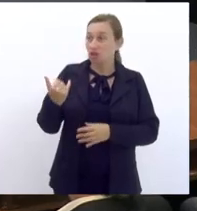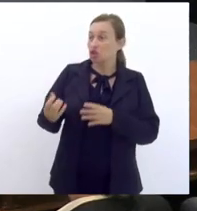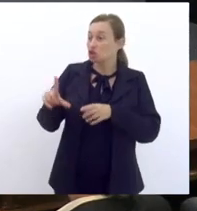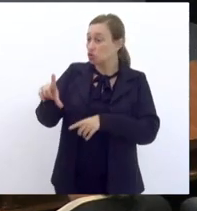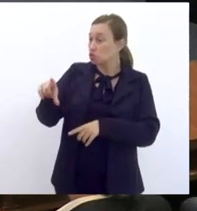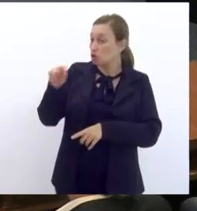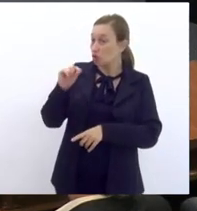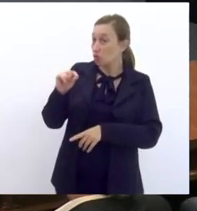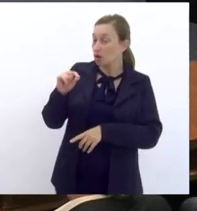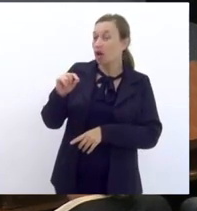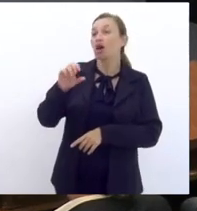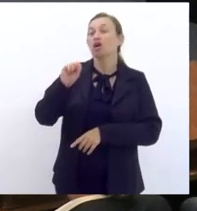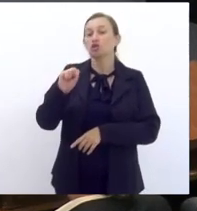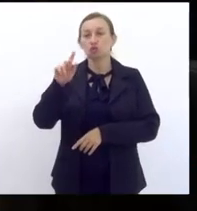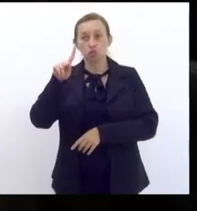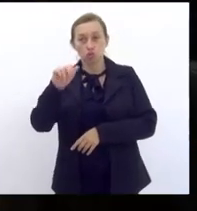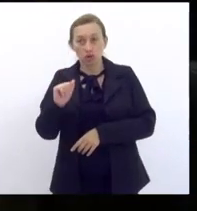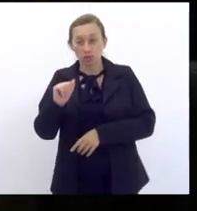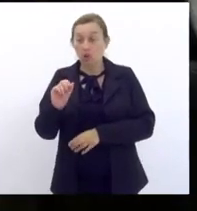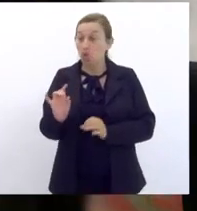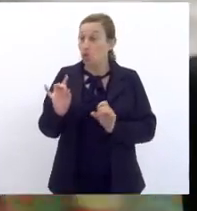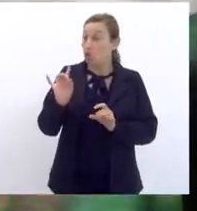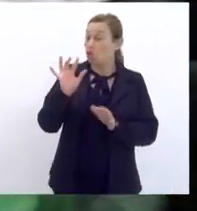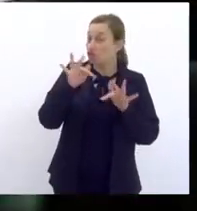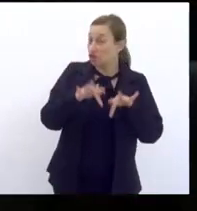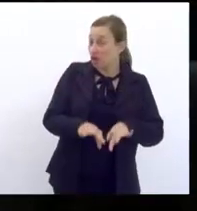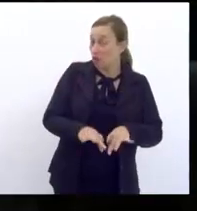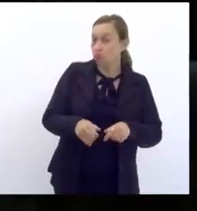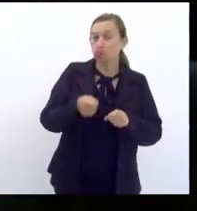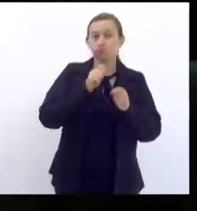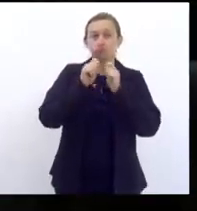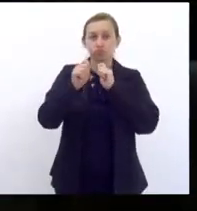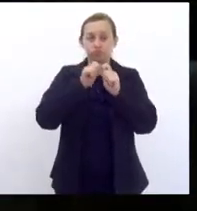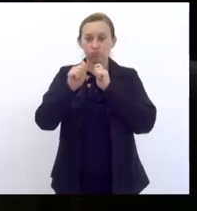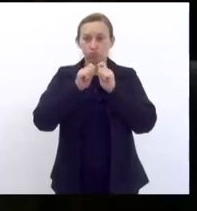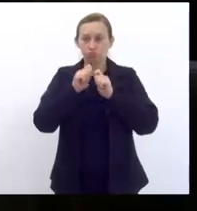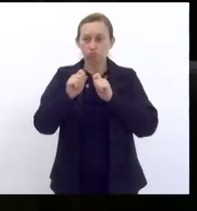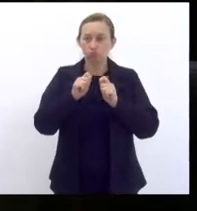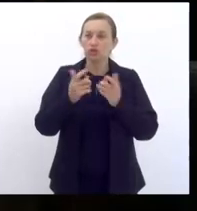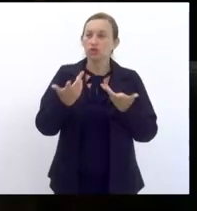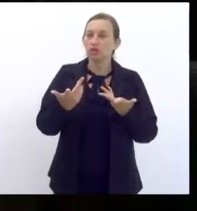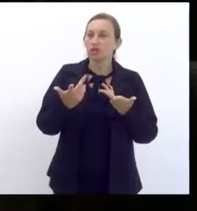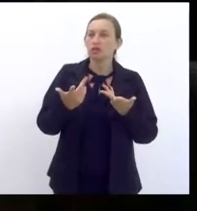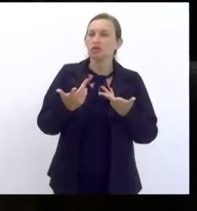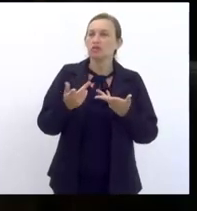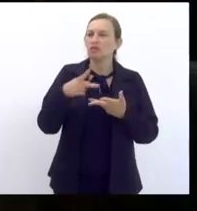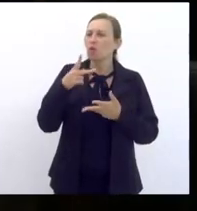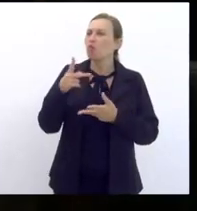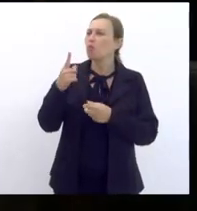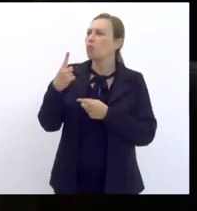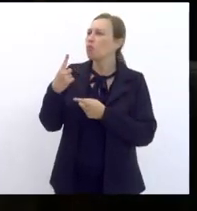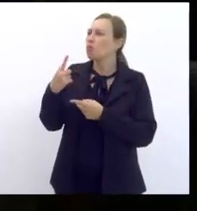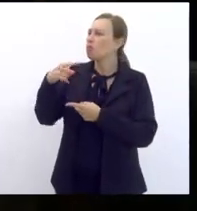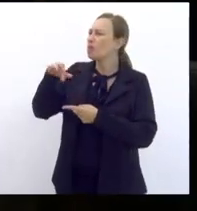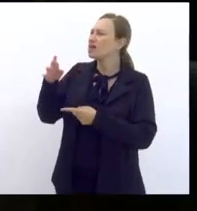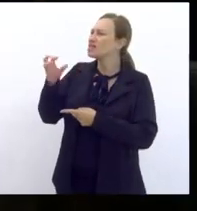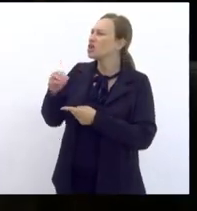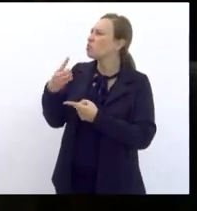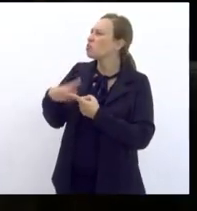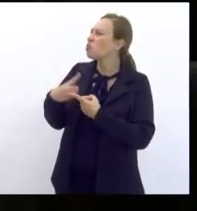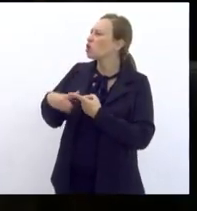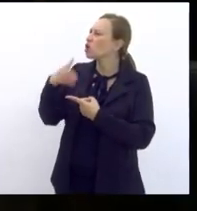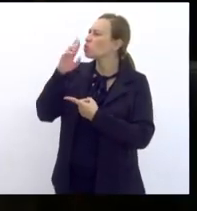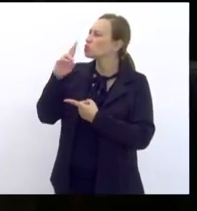sua e no final da entrevista da matéria Ela me perguntou se o Marcelo Por que que sou nessas condições